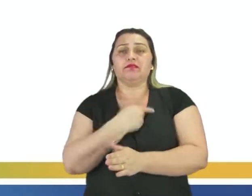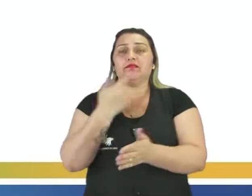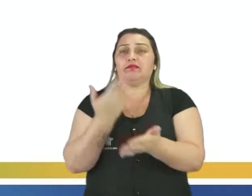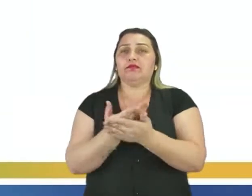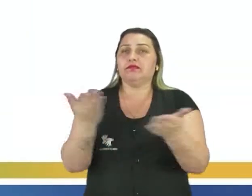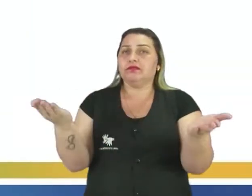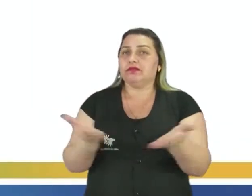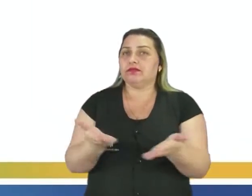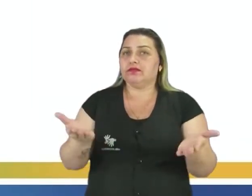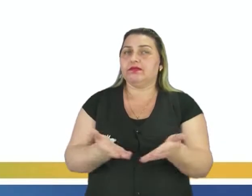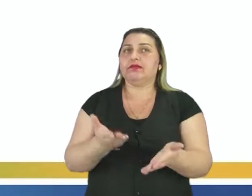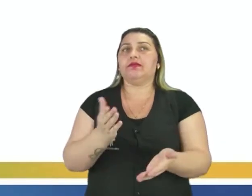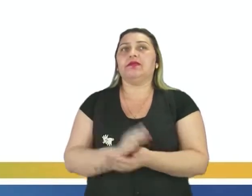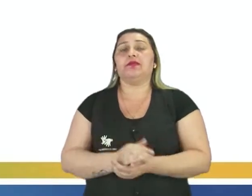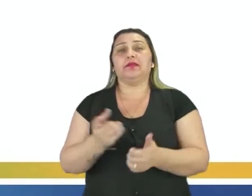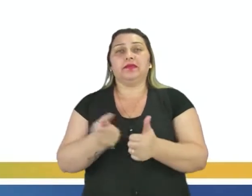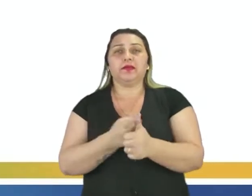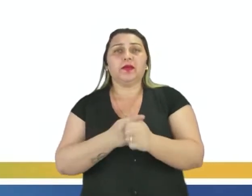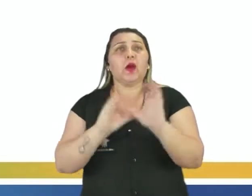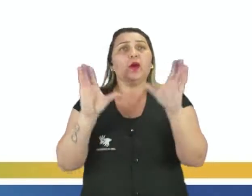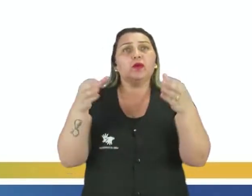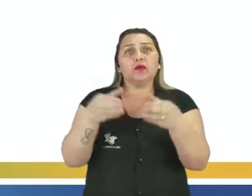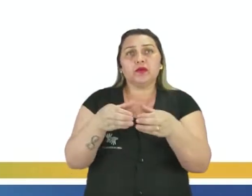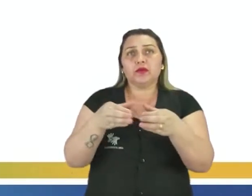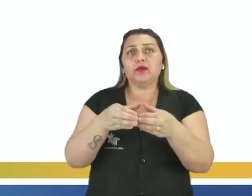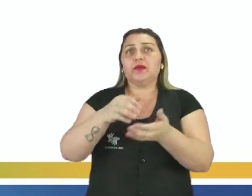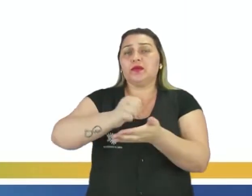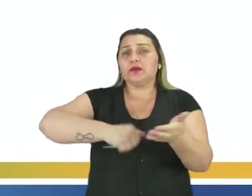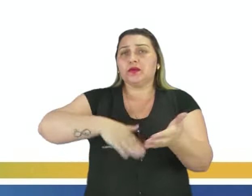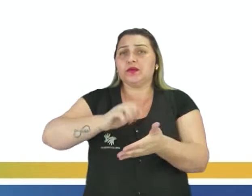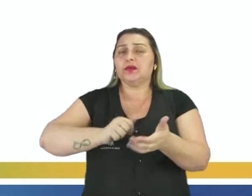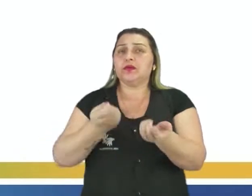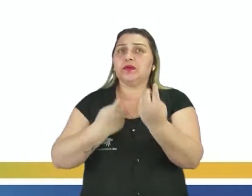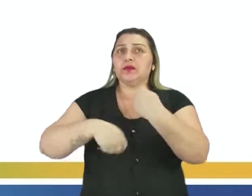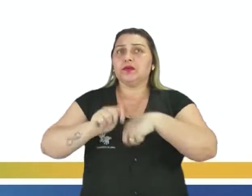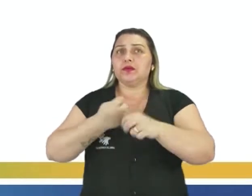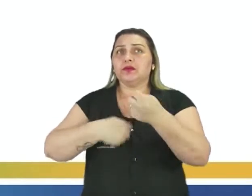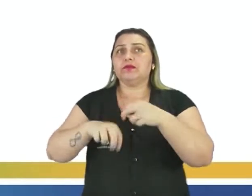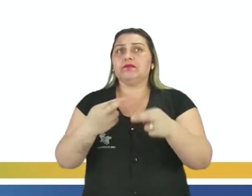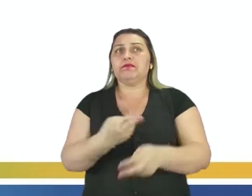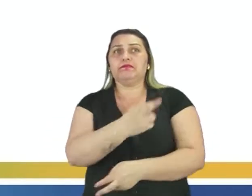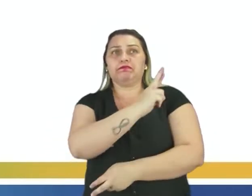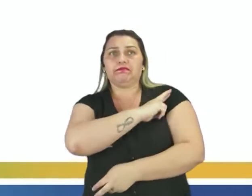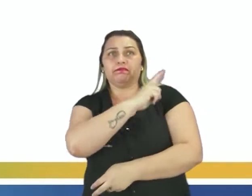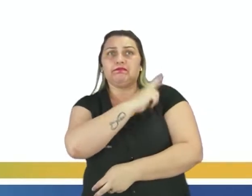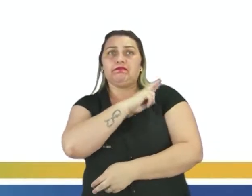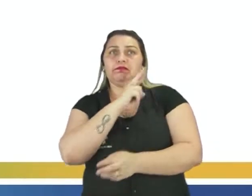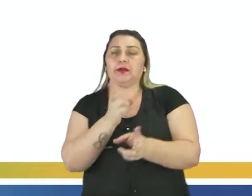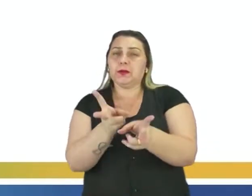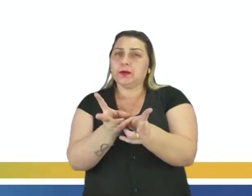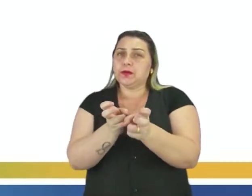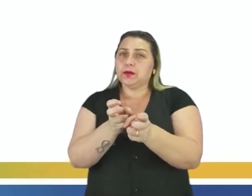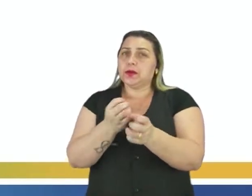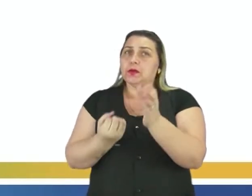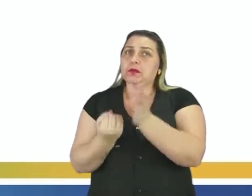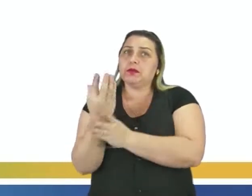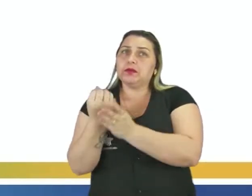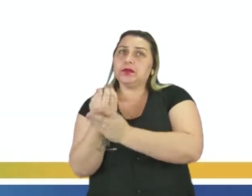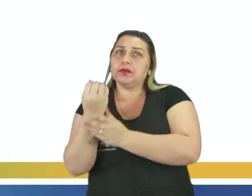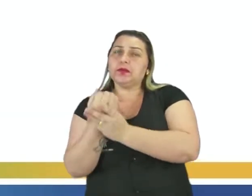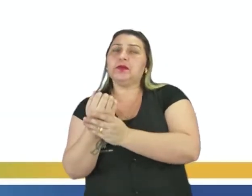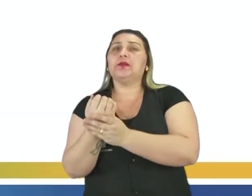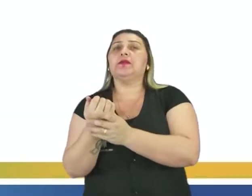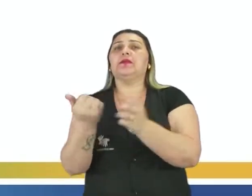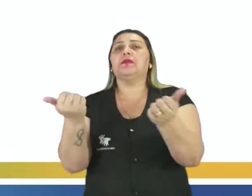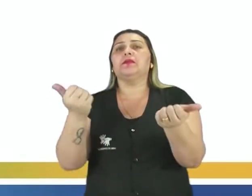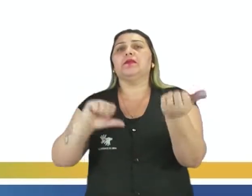de hoje. A primeira: é o conjunto de atividades econômicas responsável por extrair